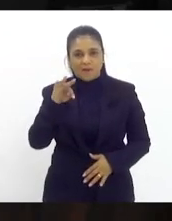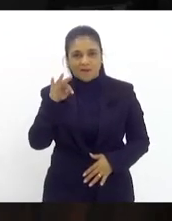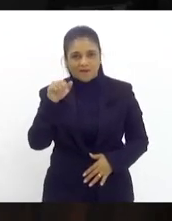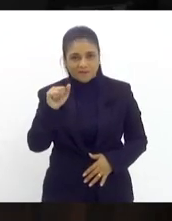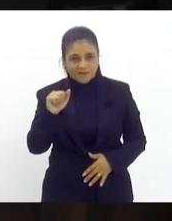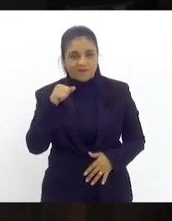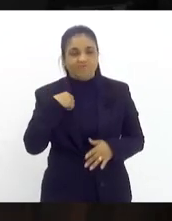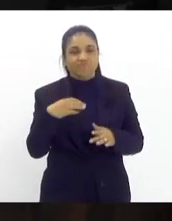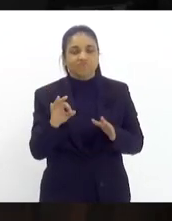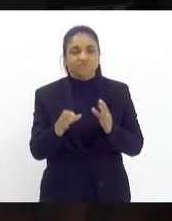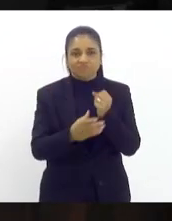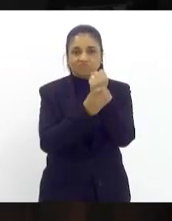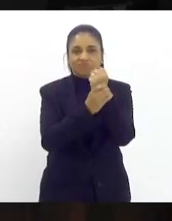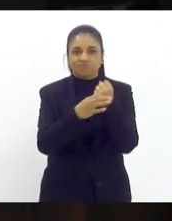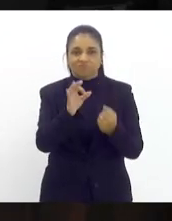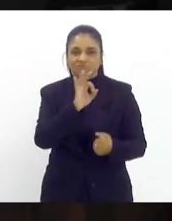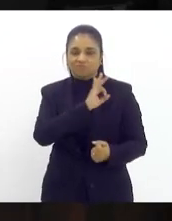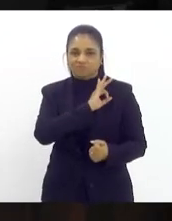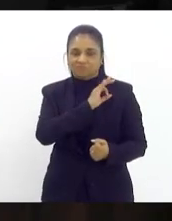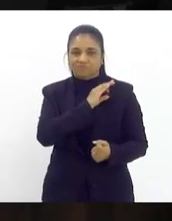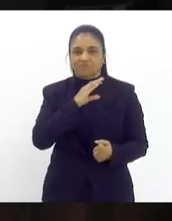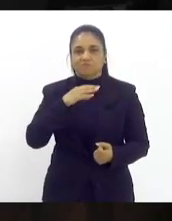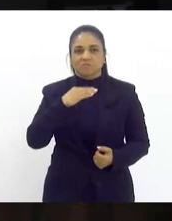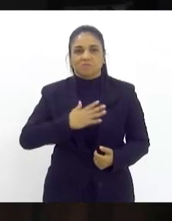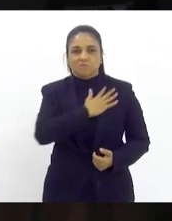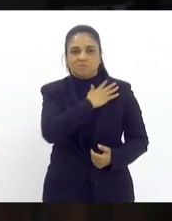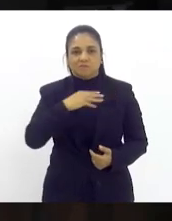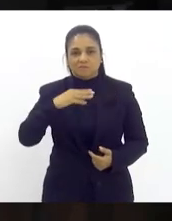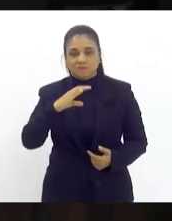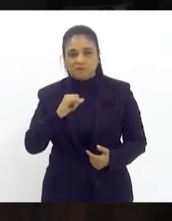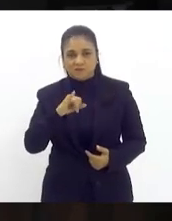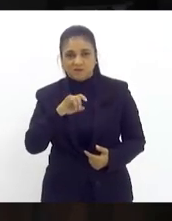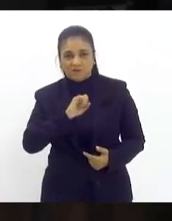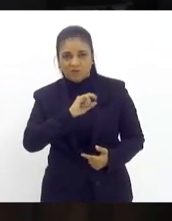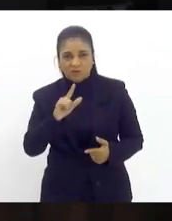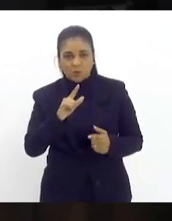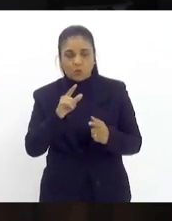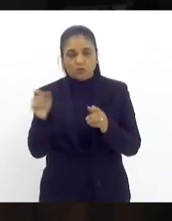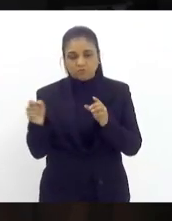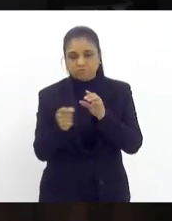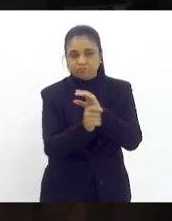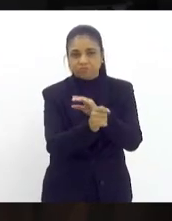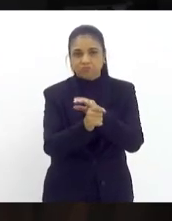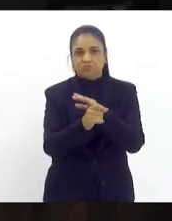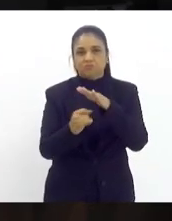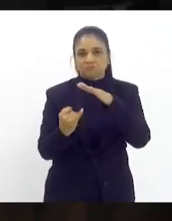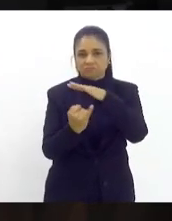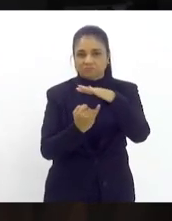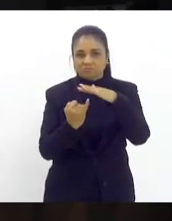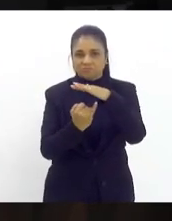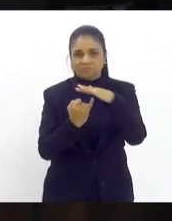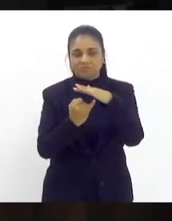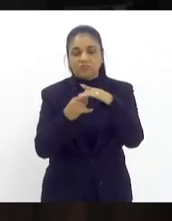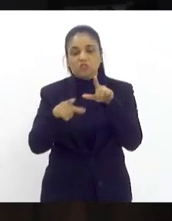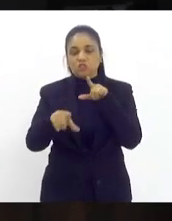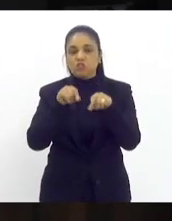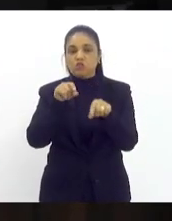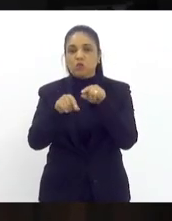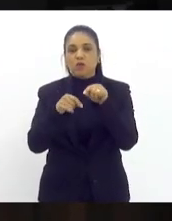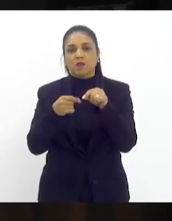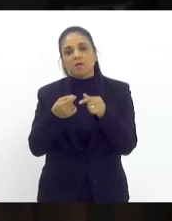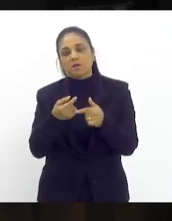assegura os policiais civis e militares lotados nos jogos internos de correição o direito de escolher sua próxima